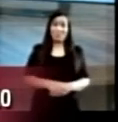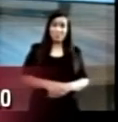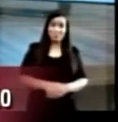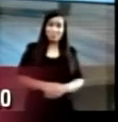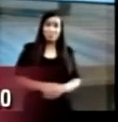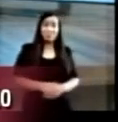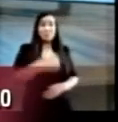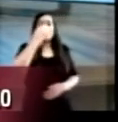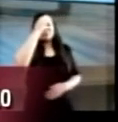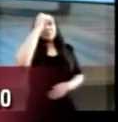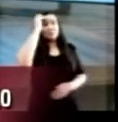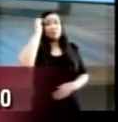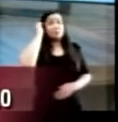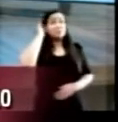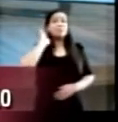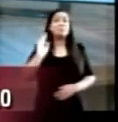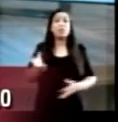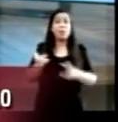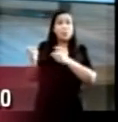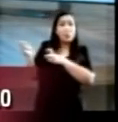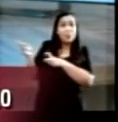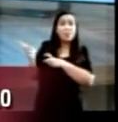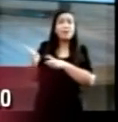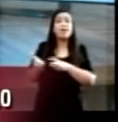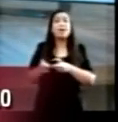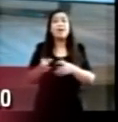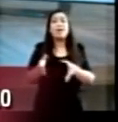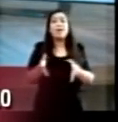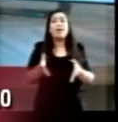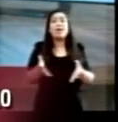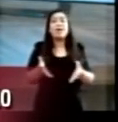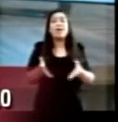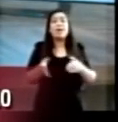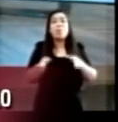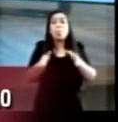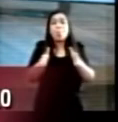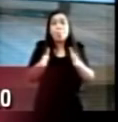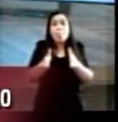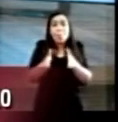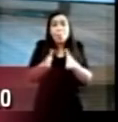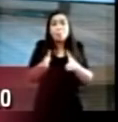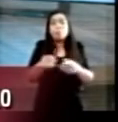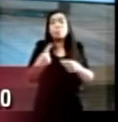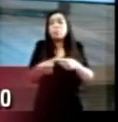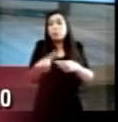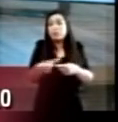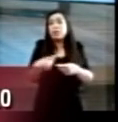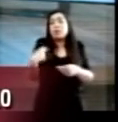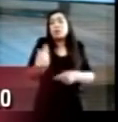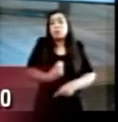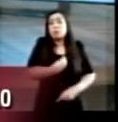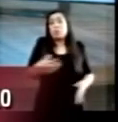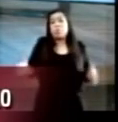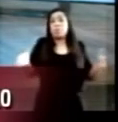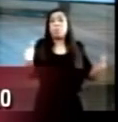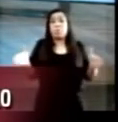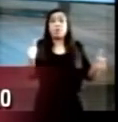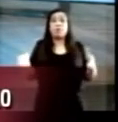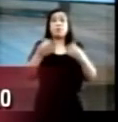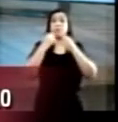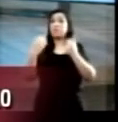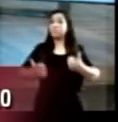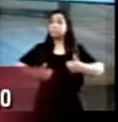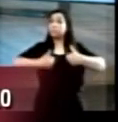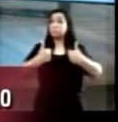outra curva, ela é mais achatada. Por quê? Porque nós estamos vivendo o período que nós estávamos